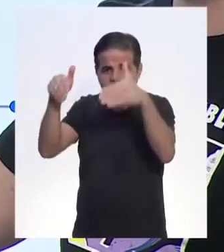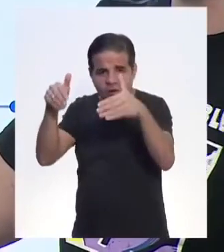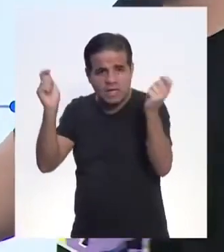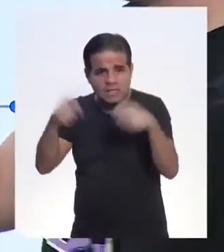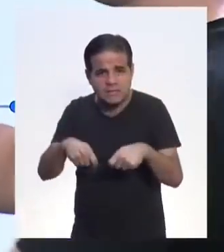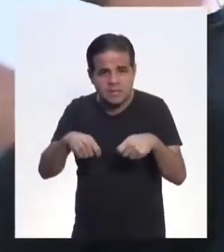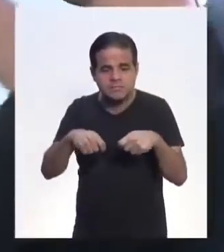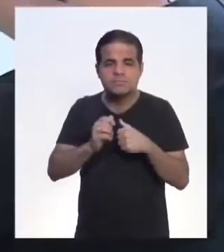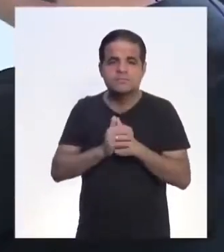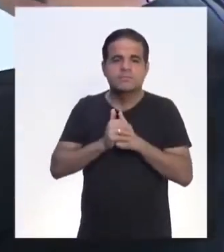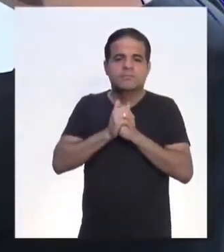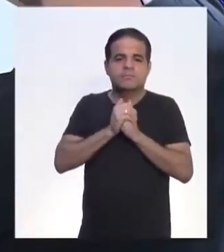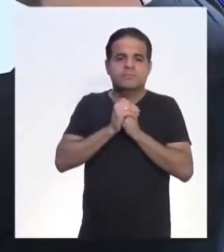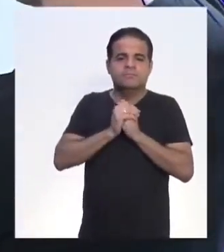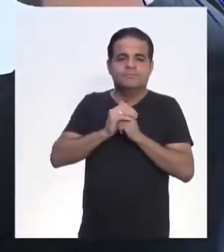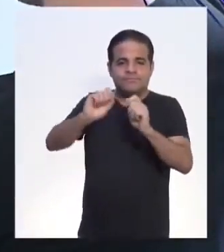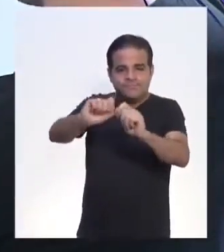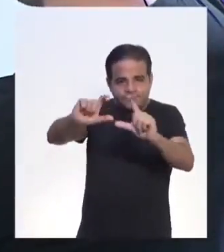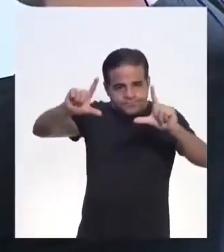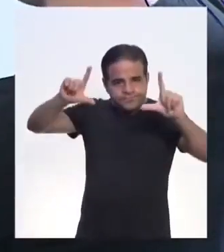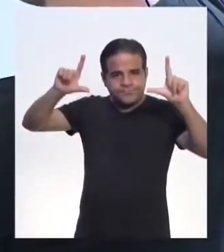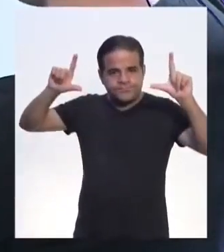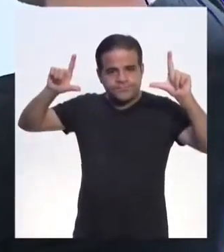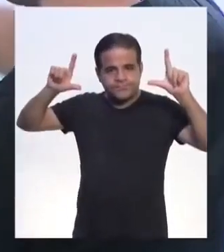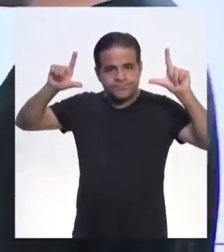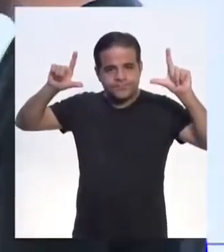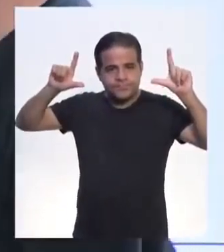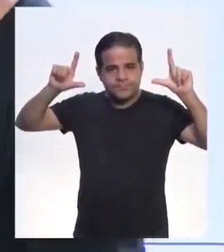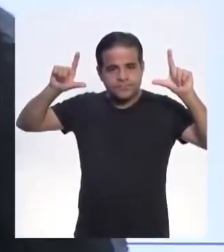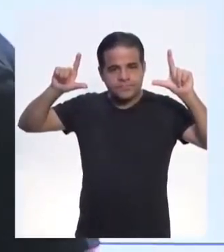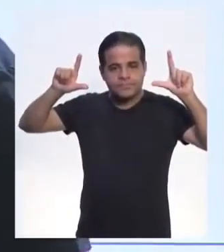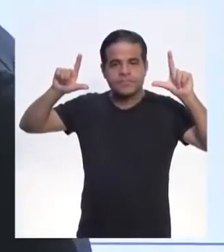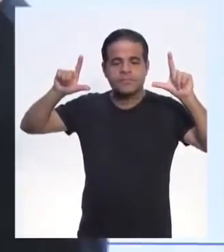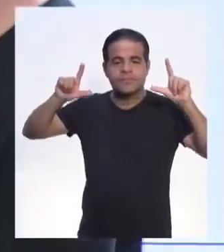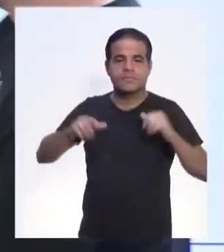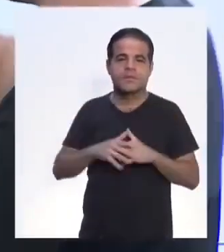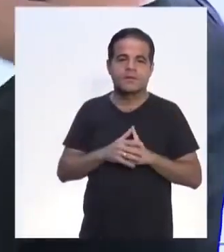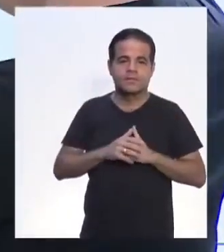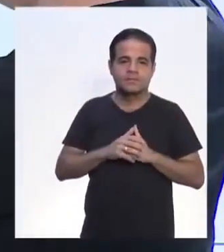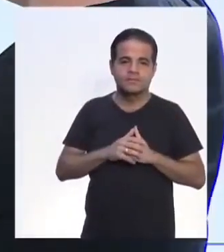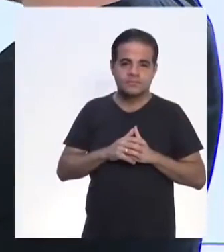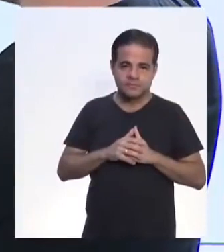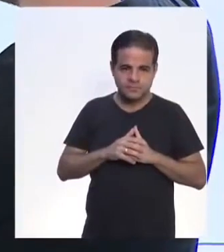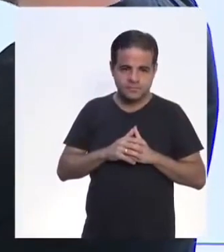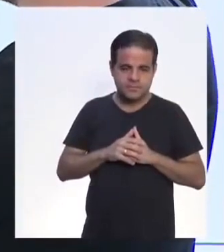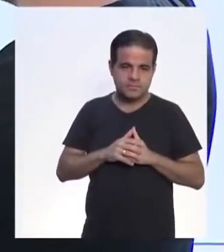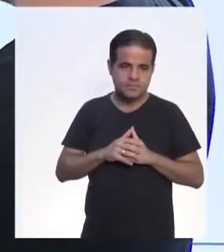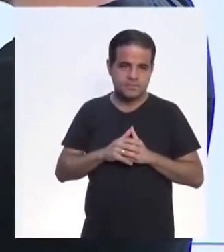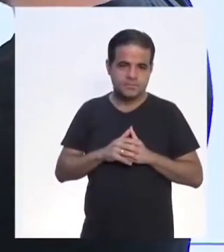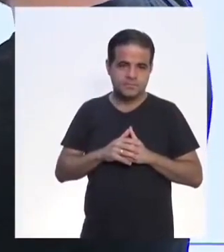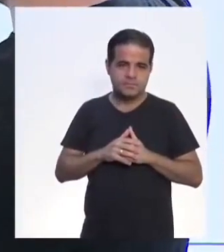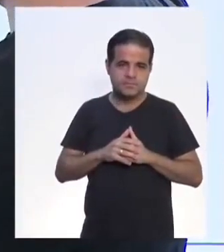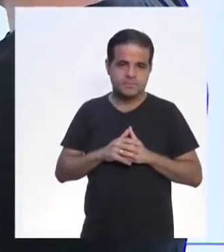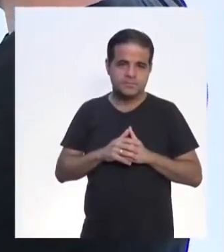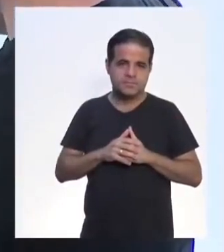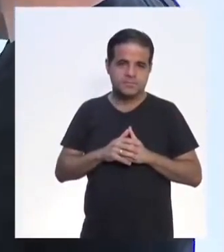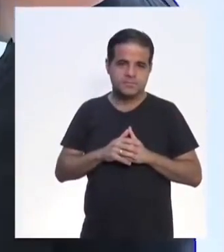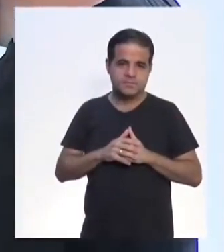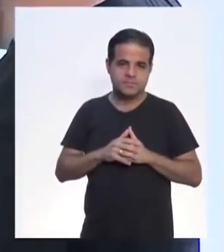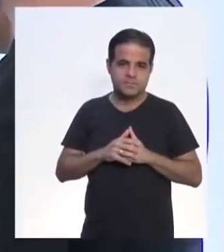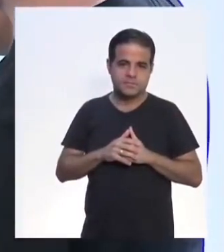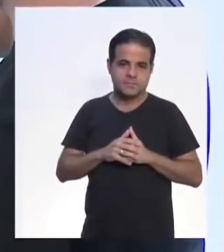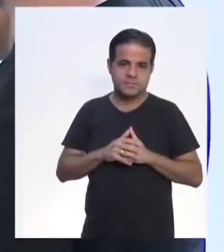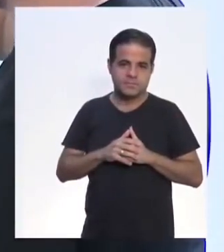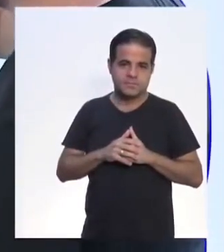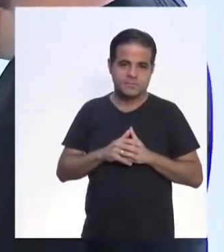diretor? Consegue? Deixa eu ver se eu consigo abrir um pouquinho. Uma vez eu tentei arrastar ele aí, Jonas, ele não foi. Aí